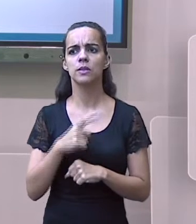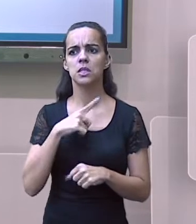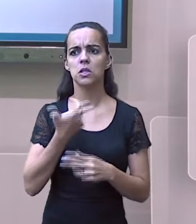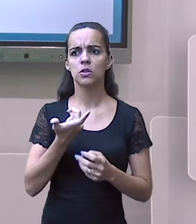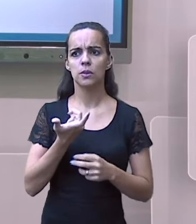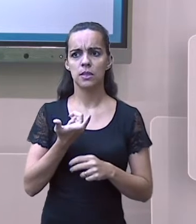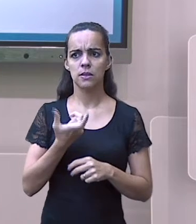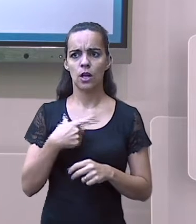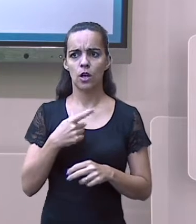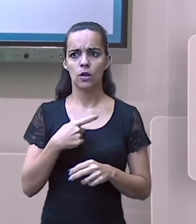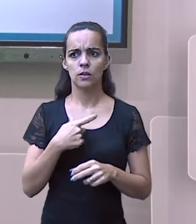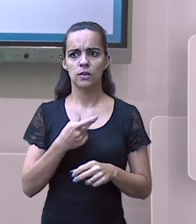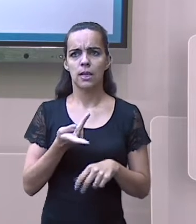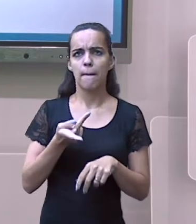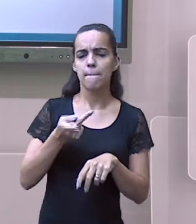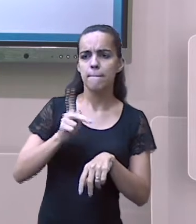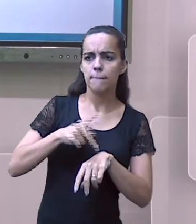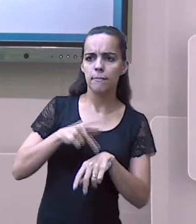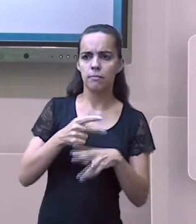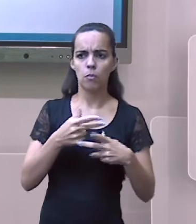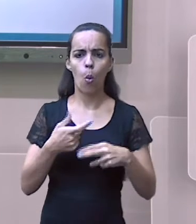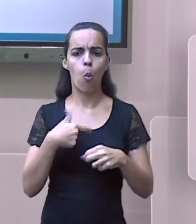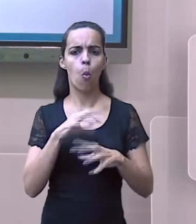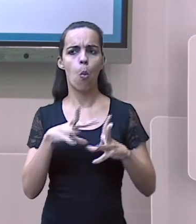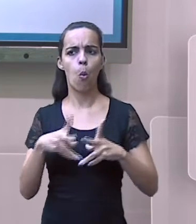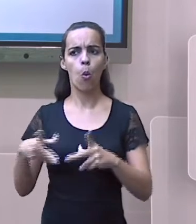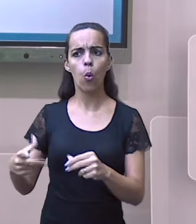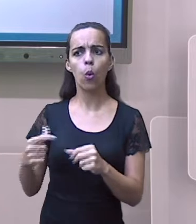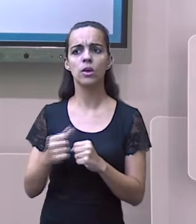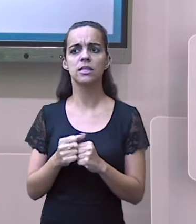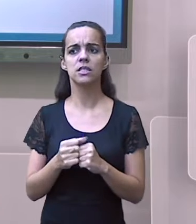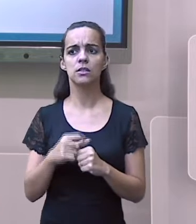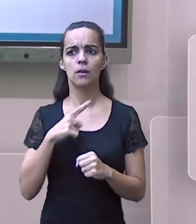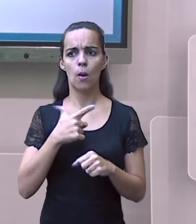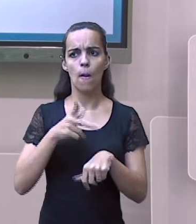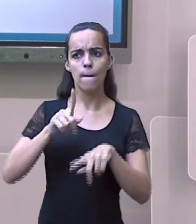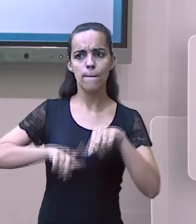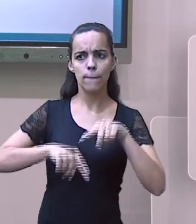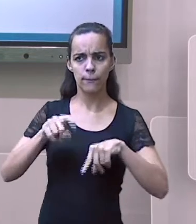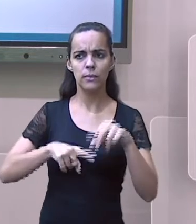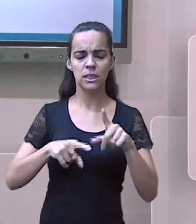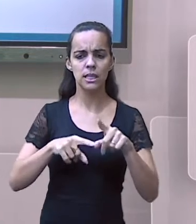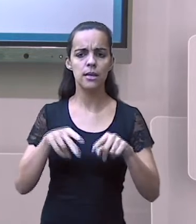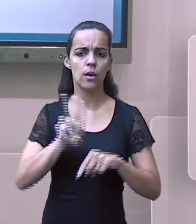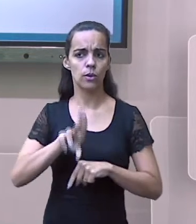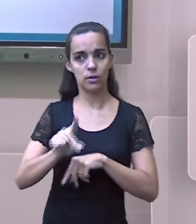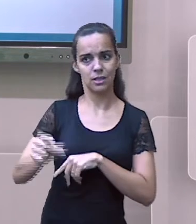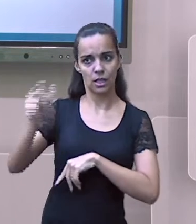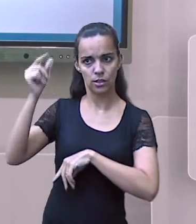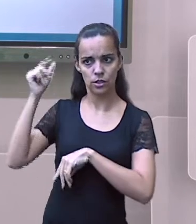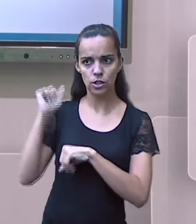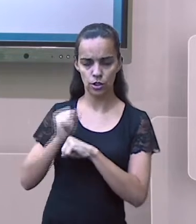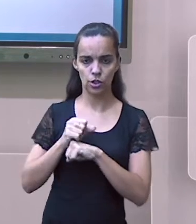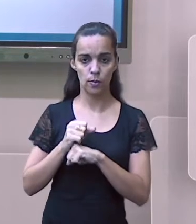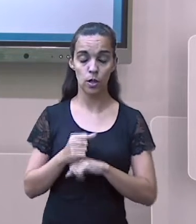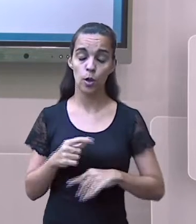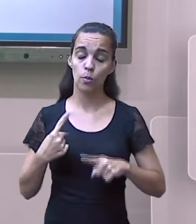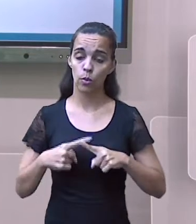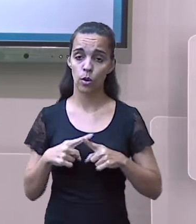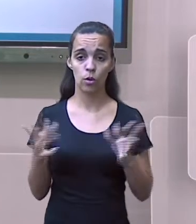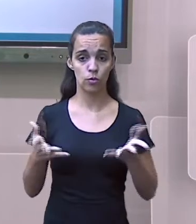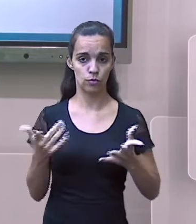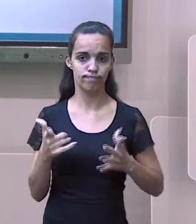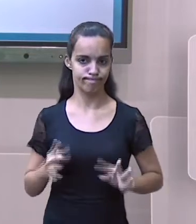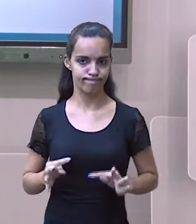uma espessura mais grossa, com aquilo que tinha antigamente, com a tecnologia que tinha